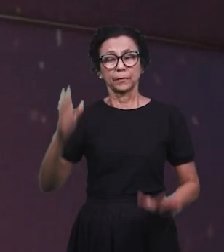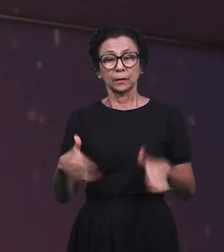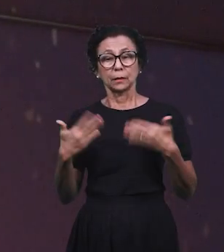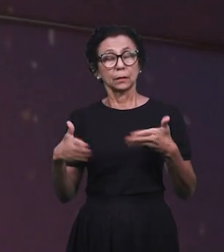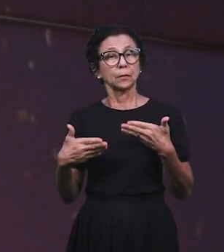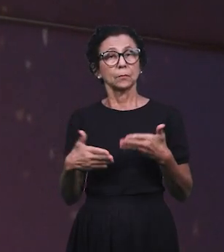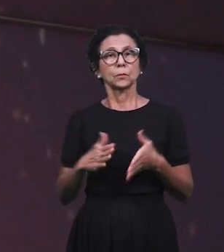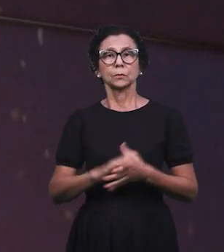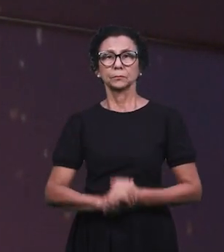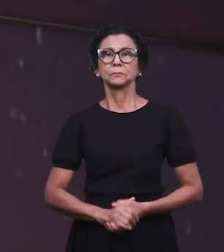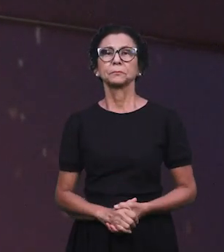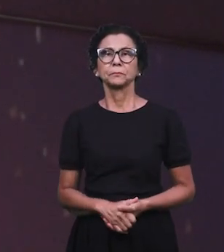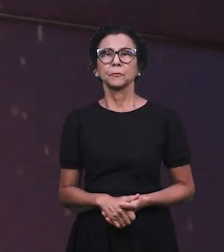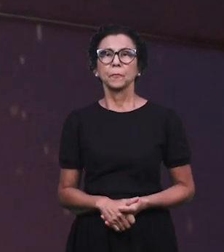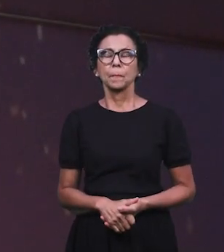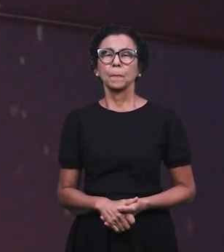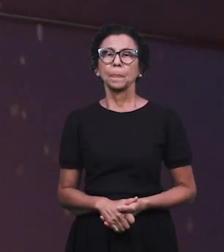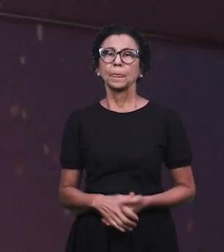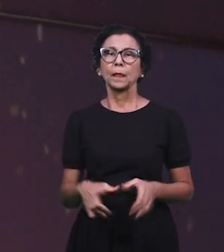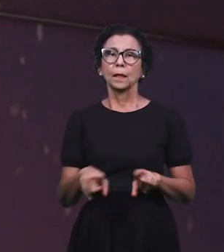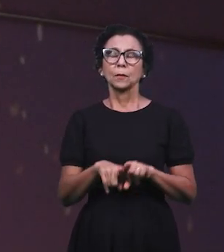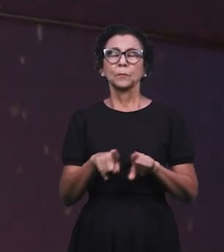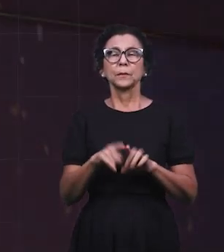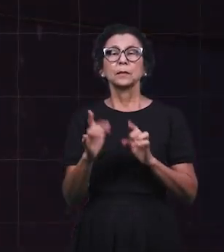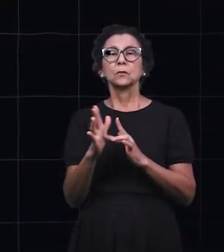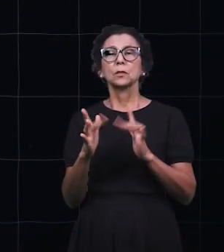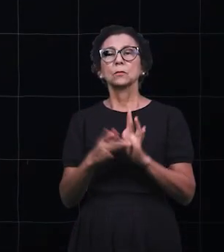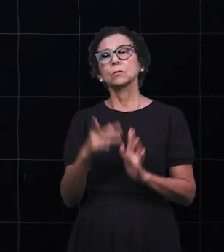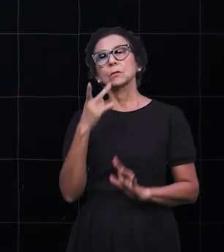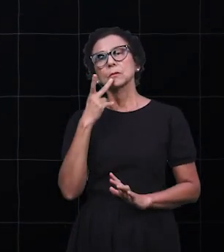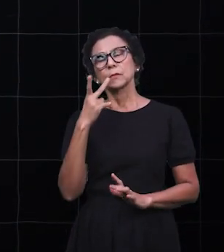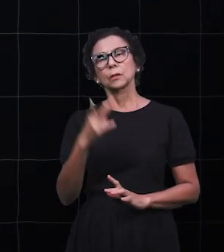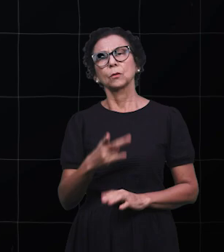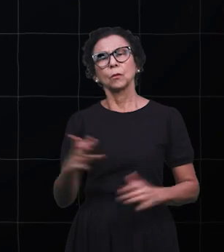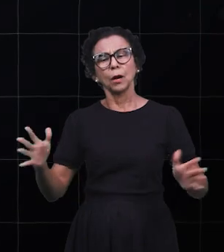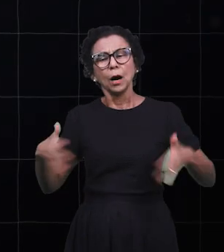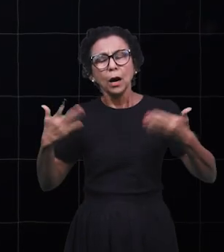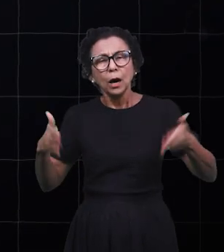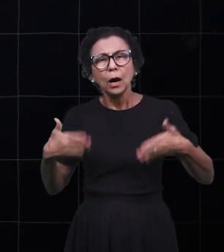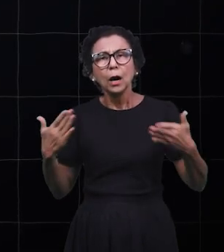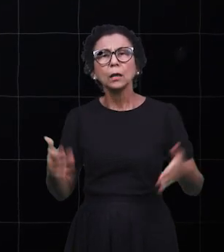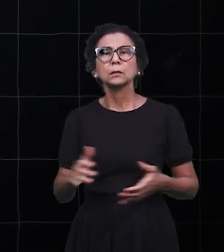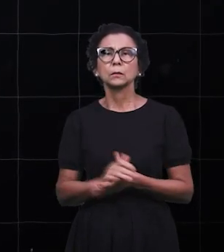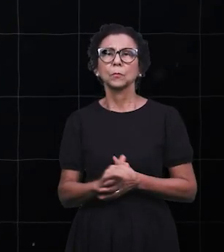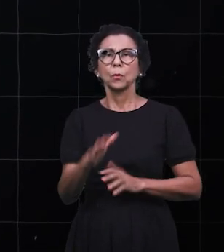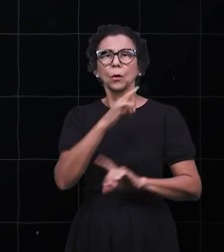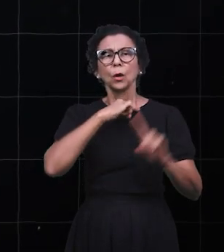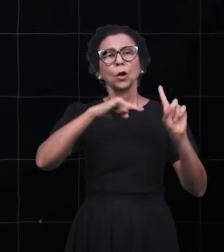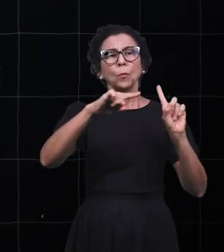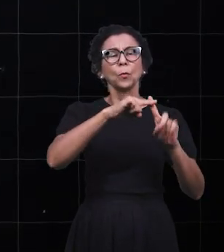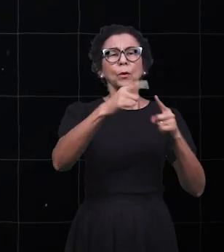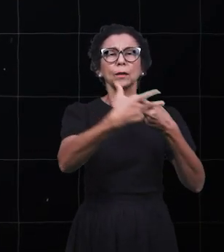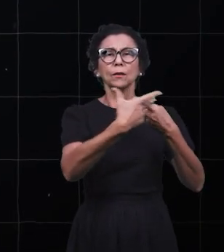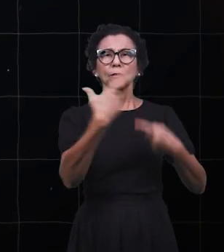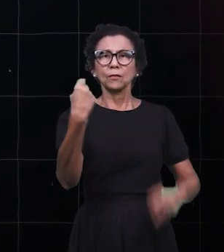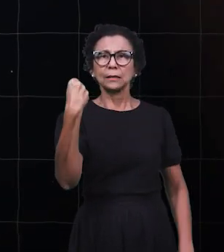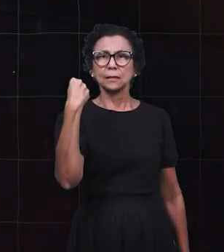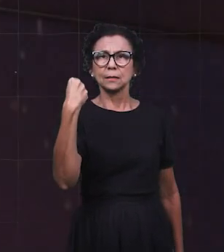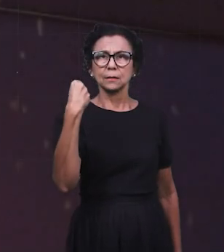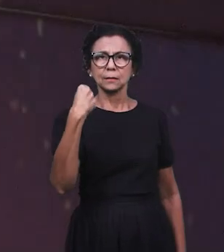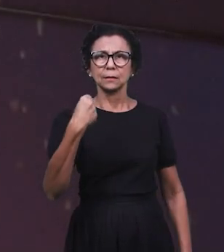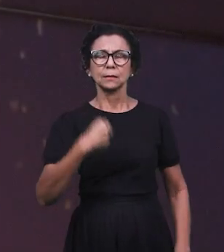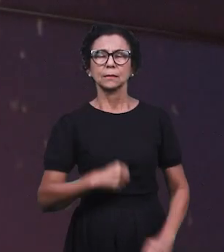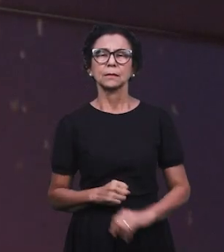né? E a palavra fala assim também, né? Jesus fala: "Tem de bom ânimo, né? Eu venci o mundo." João